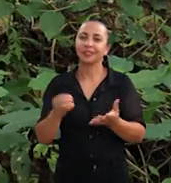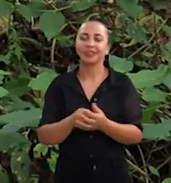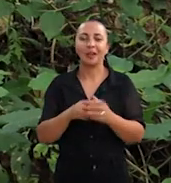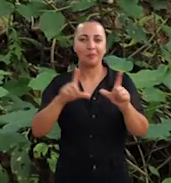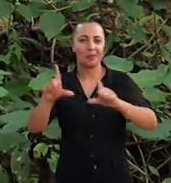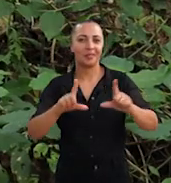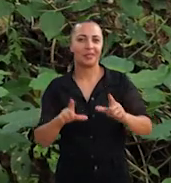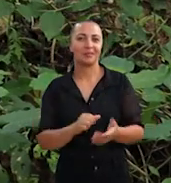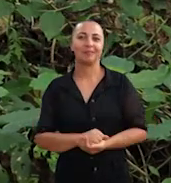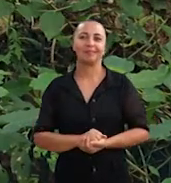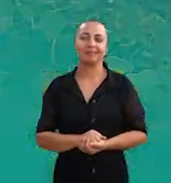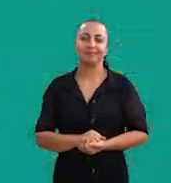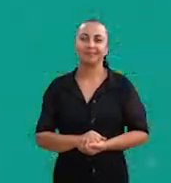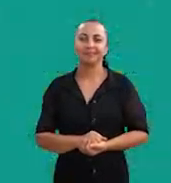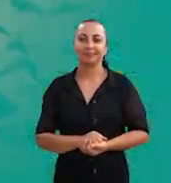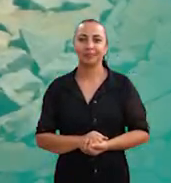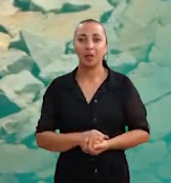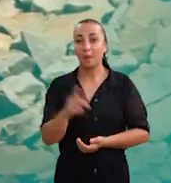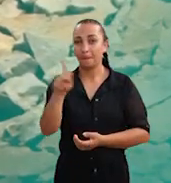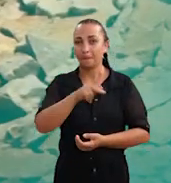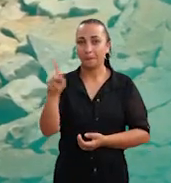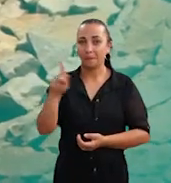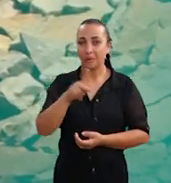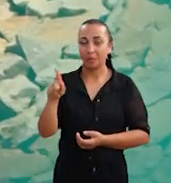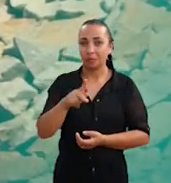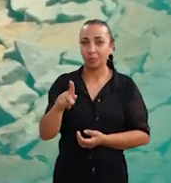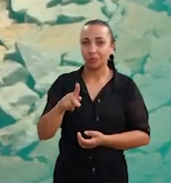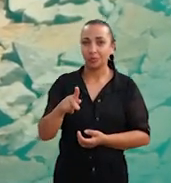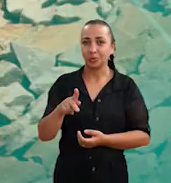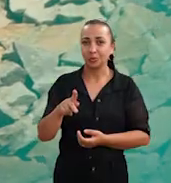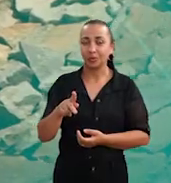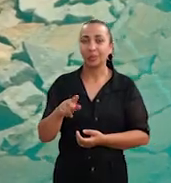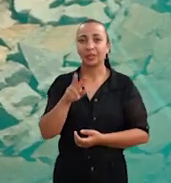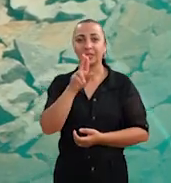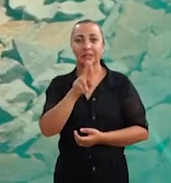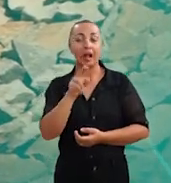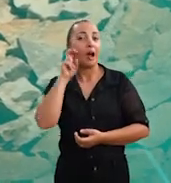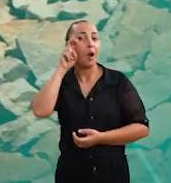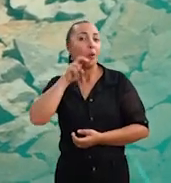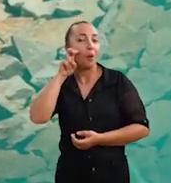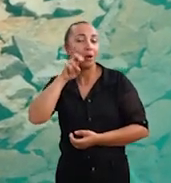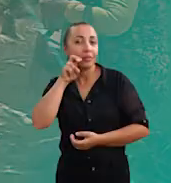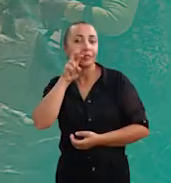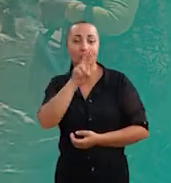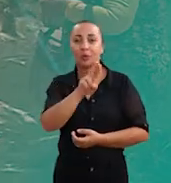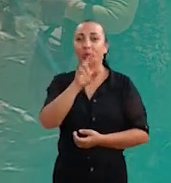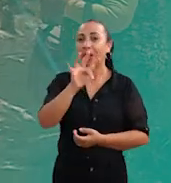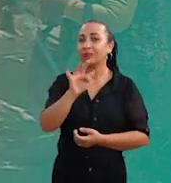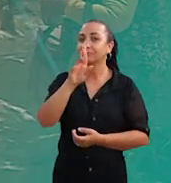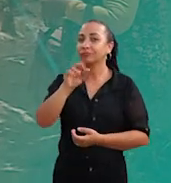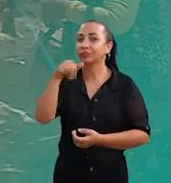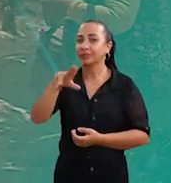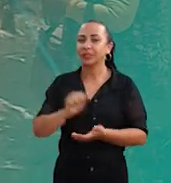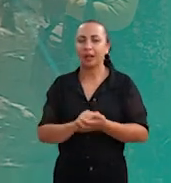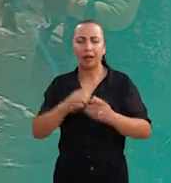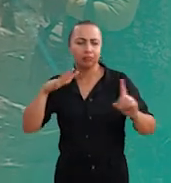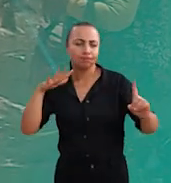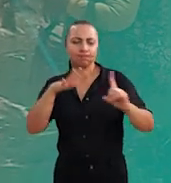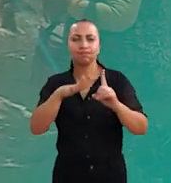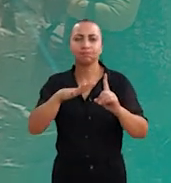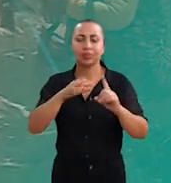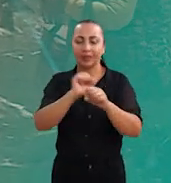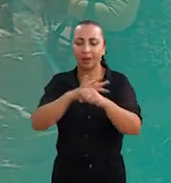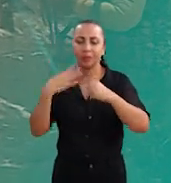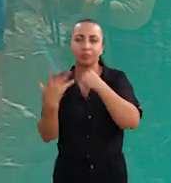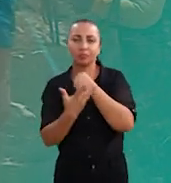vamos mostrar no programa de hoje. Professores da Universidade Federal do Rio Grande do Norte identificam os impactos sociais e econômicos